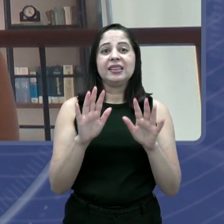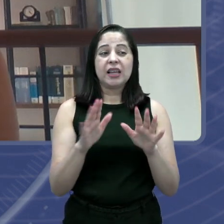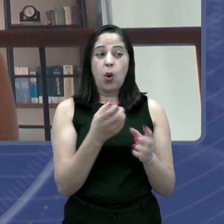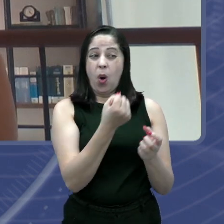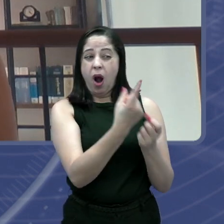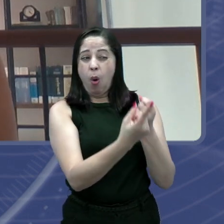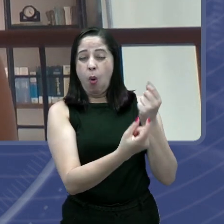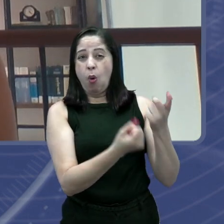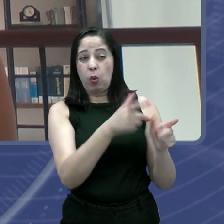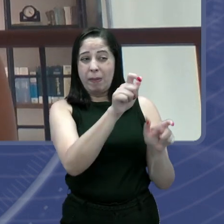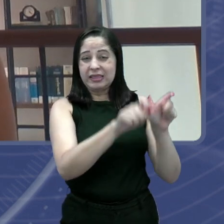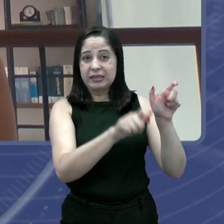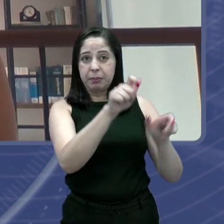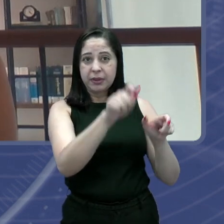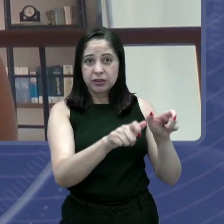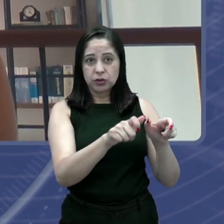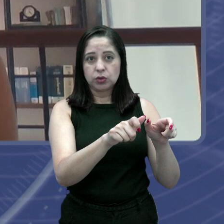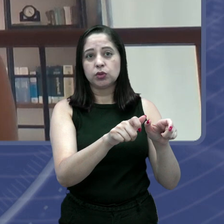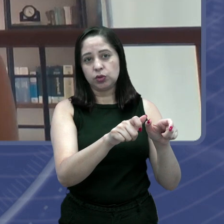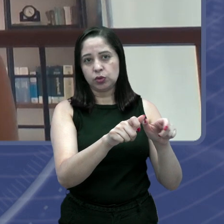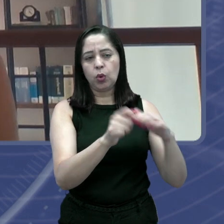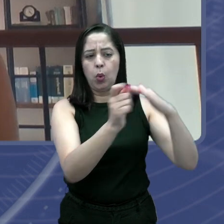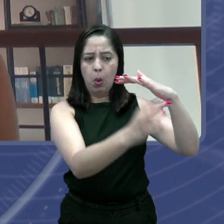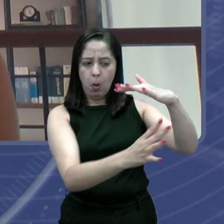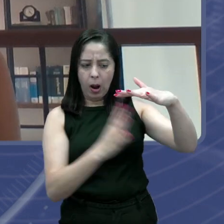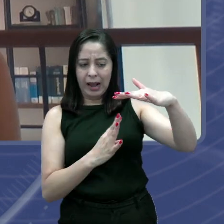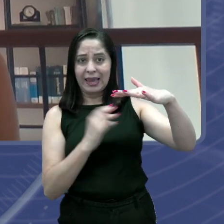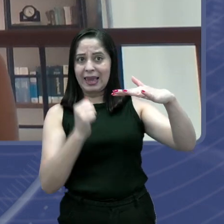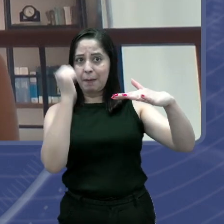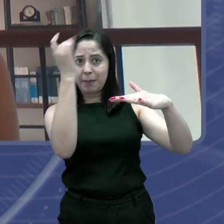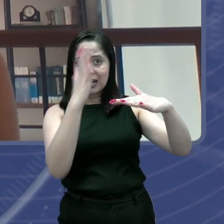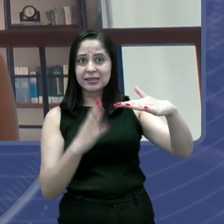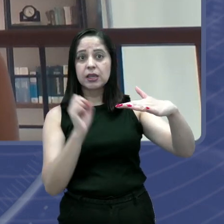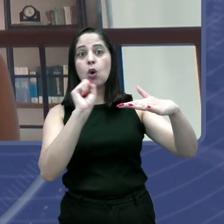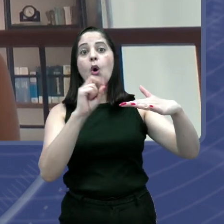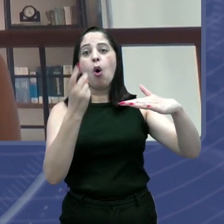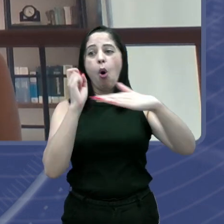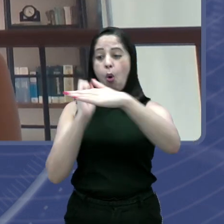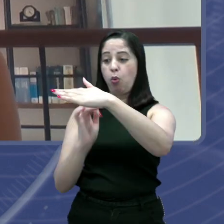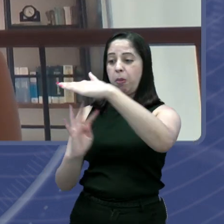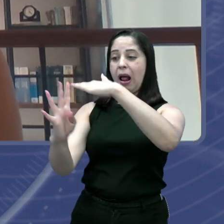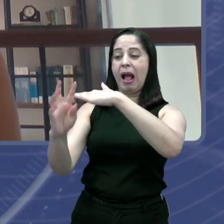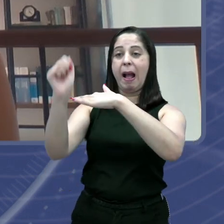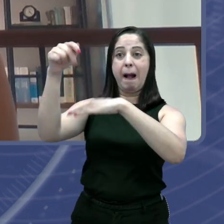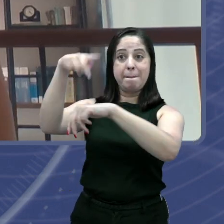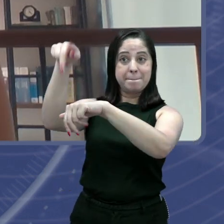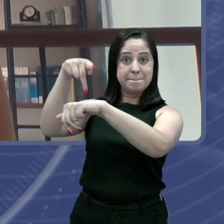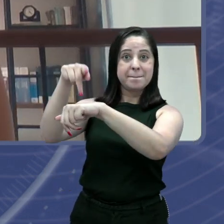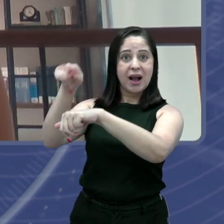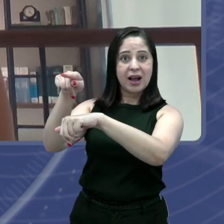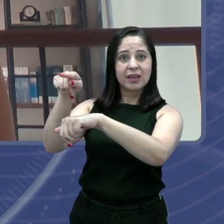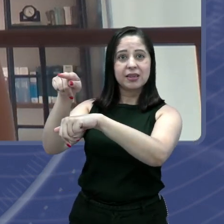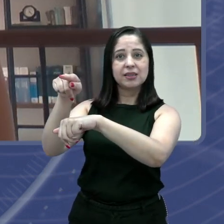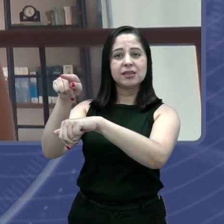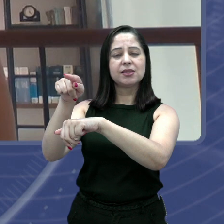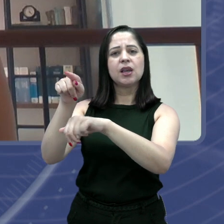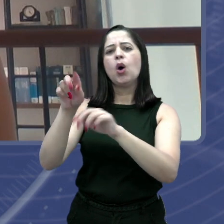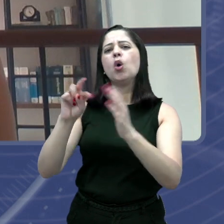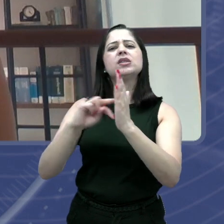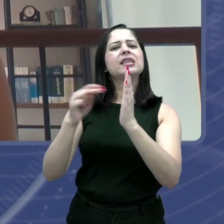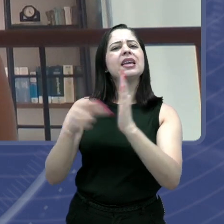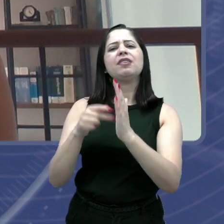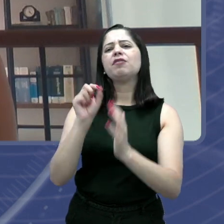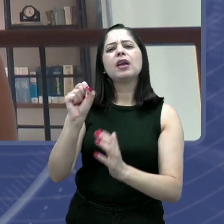acabam vindo, né, seja para o Brasil ou para outros países, acabam pedindo asilo político. O que isso significa